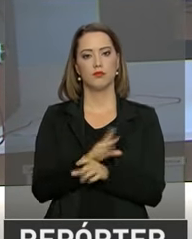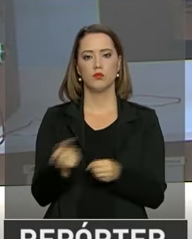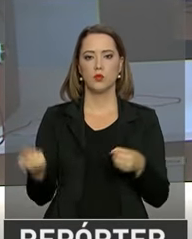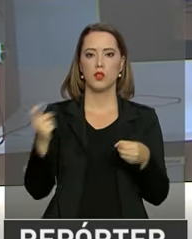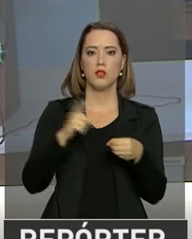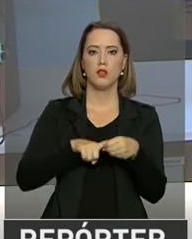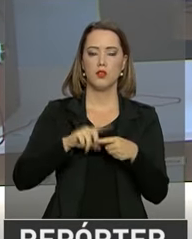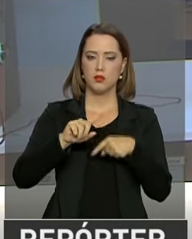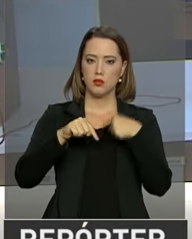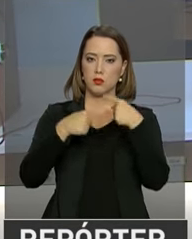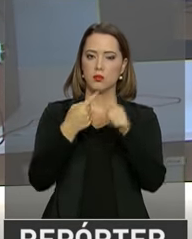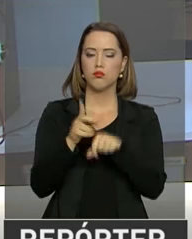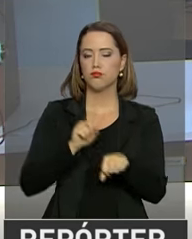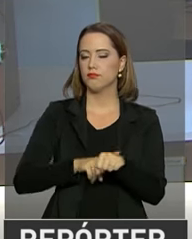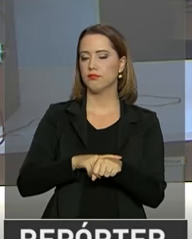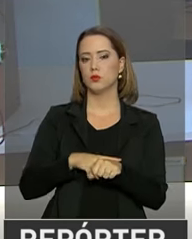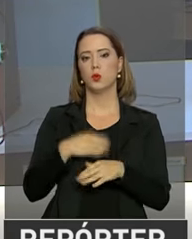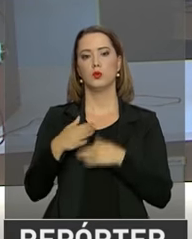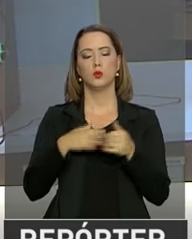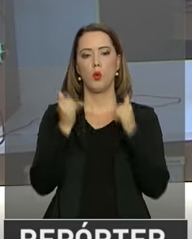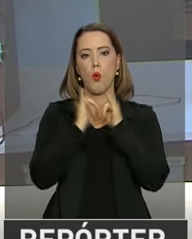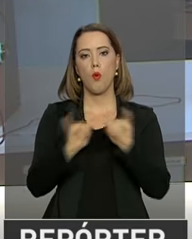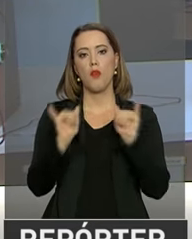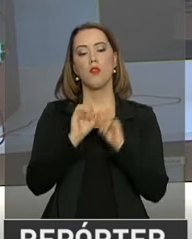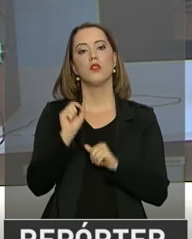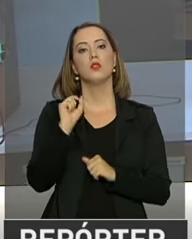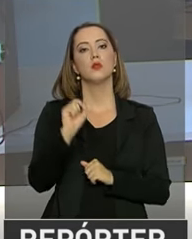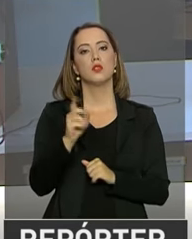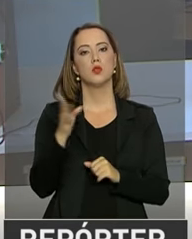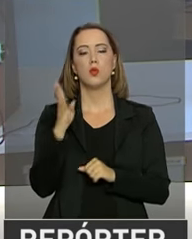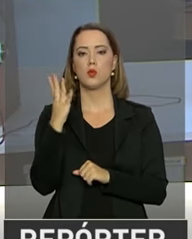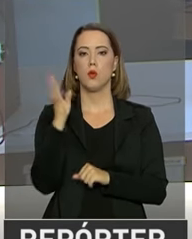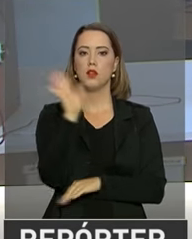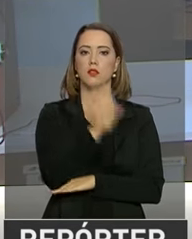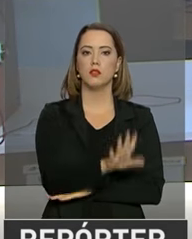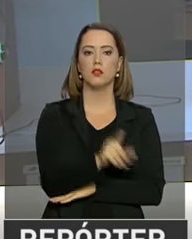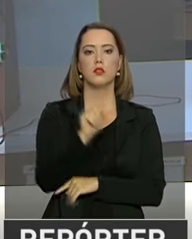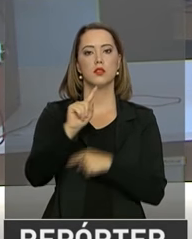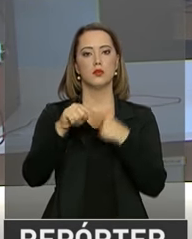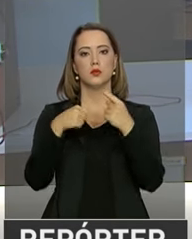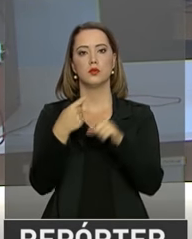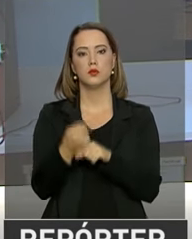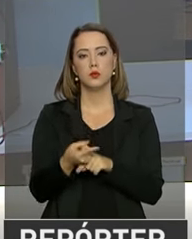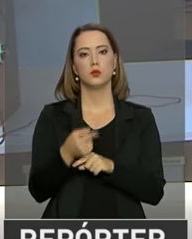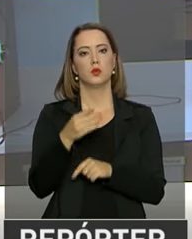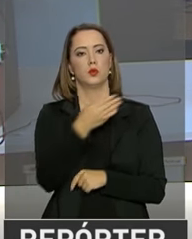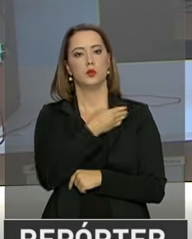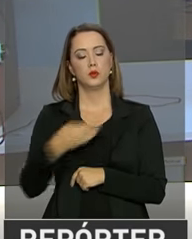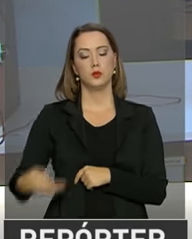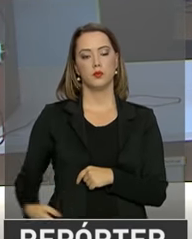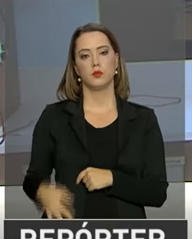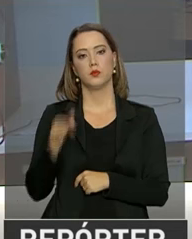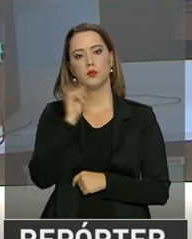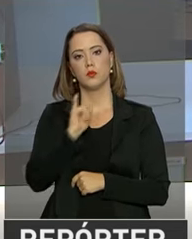voltamos a qualquer momento com outras informações ou às 16h no nosso próximo Boletim de Notícias